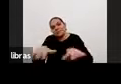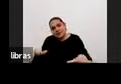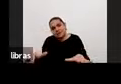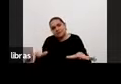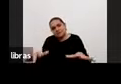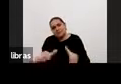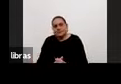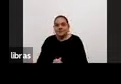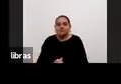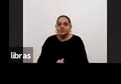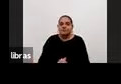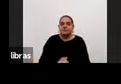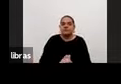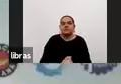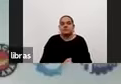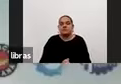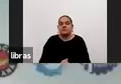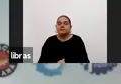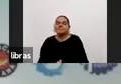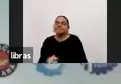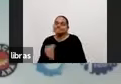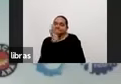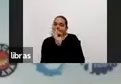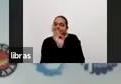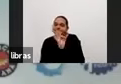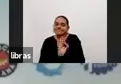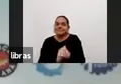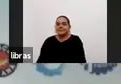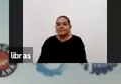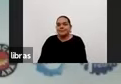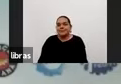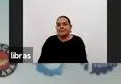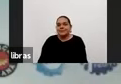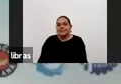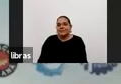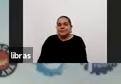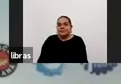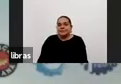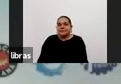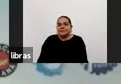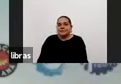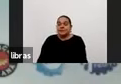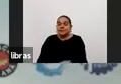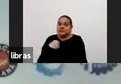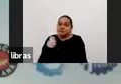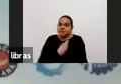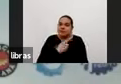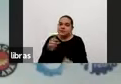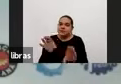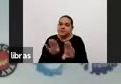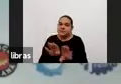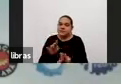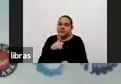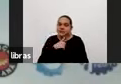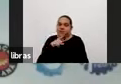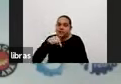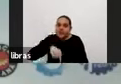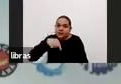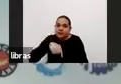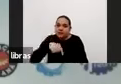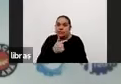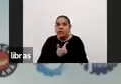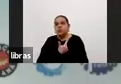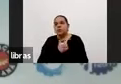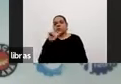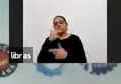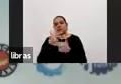emprego. Certo, João. Isso mesmo. João, nós temos aqui também uma outra questão